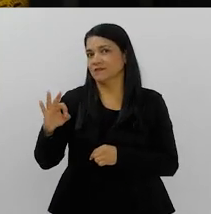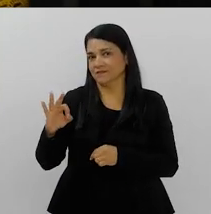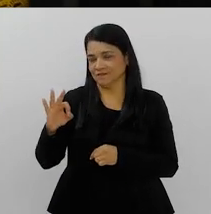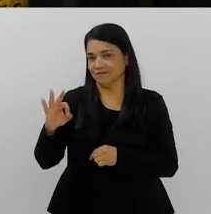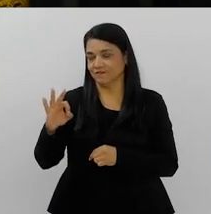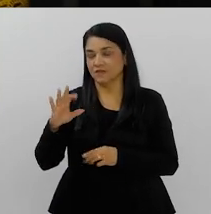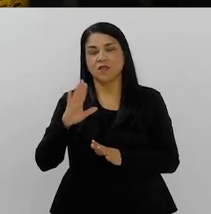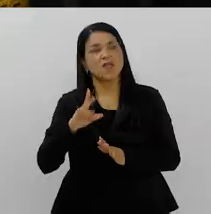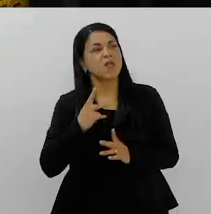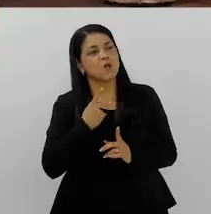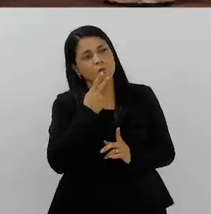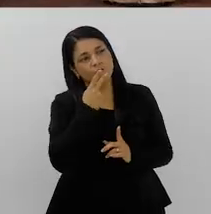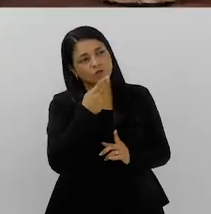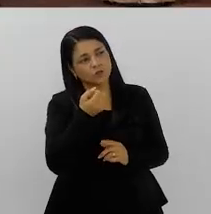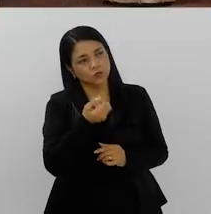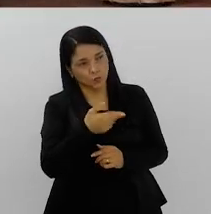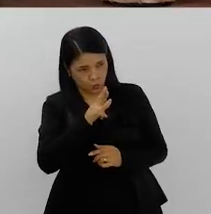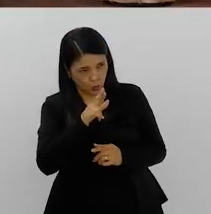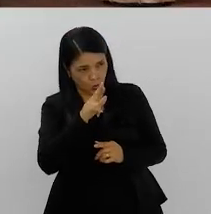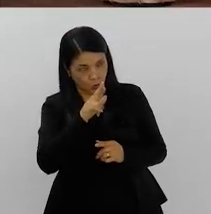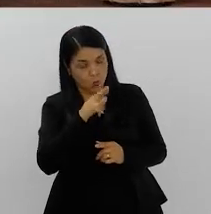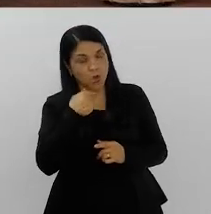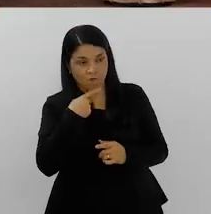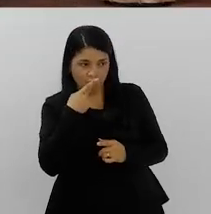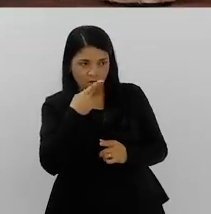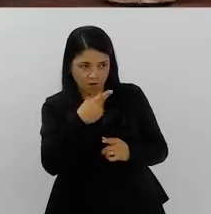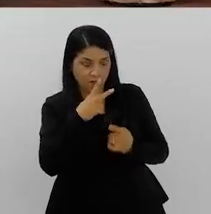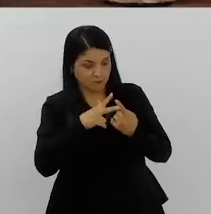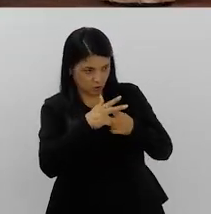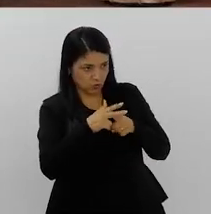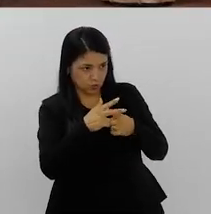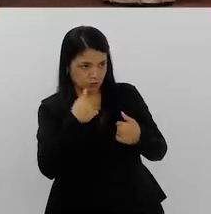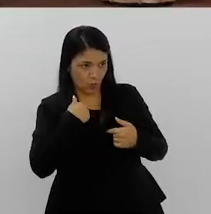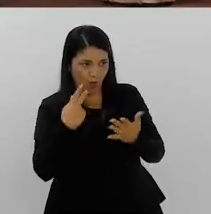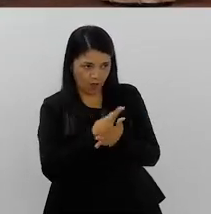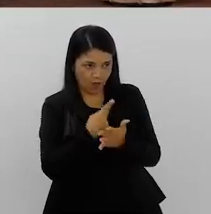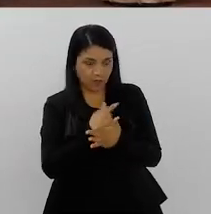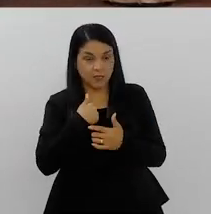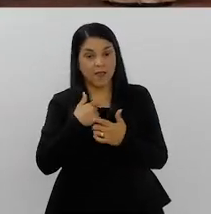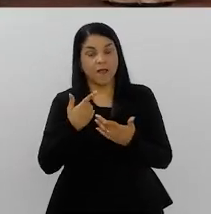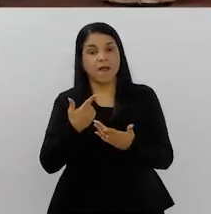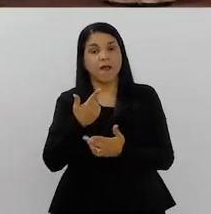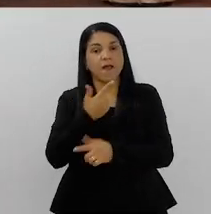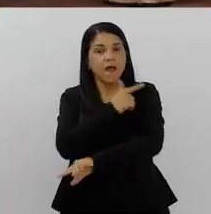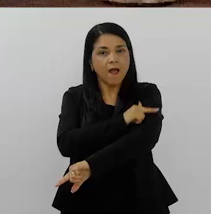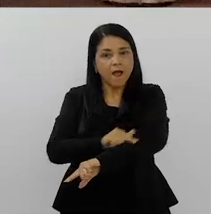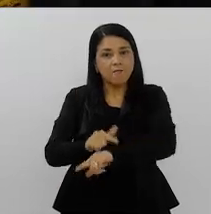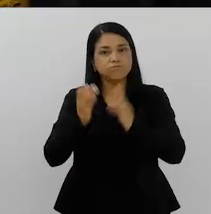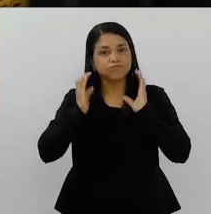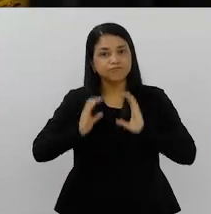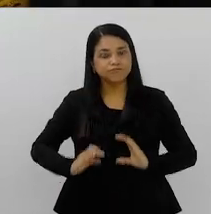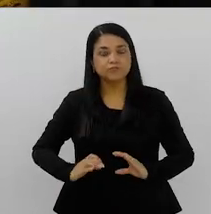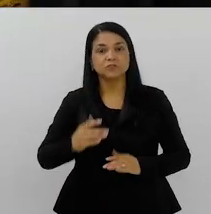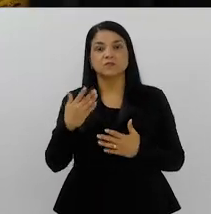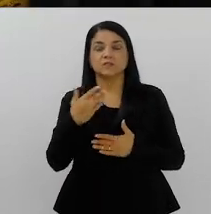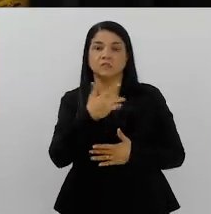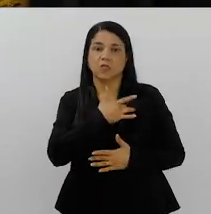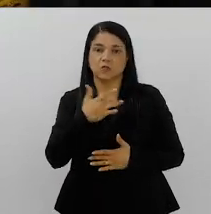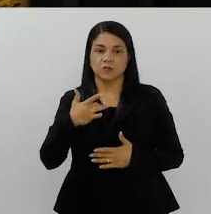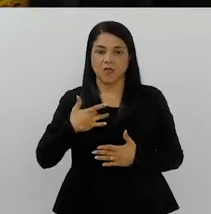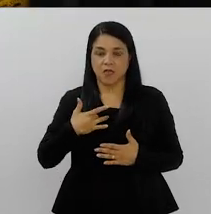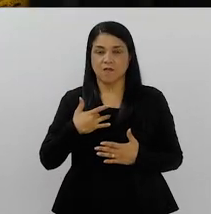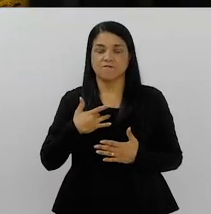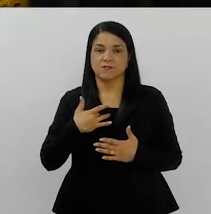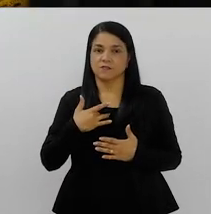então é como se o Senhor tivesse falando pode me corrigir Se eu estiver errada hábitos saudáveis né né trazem né